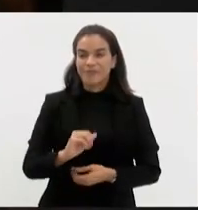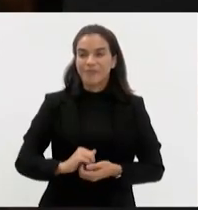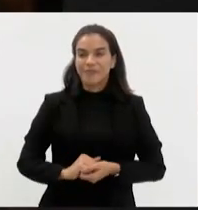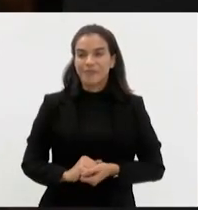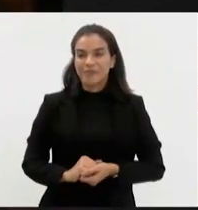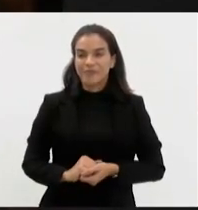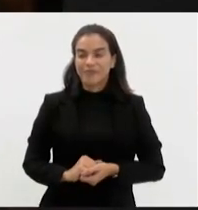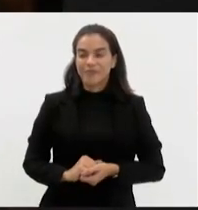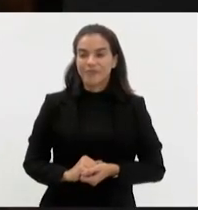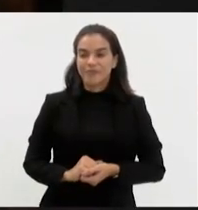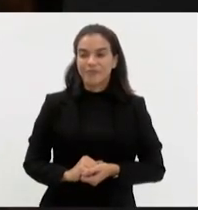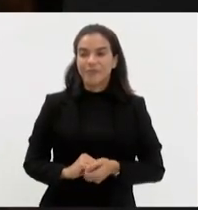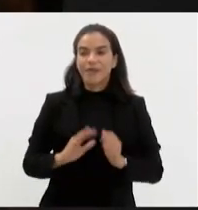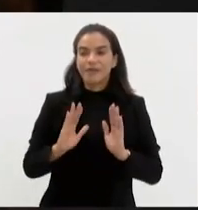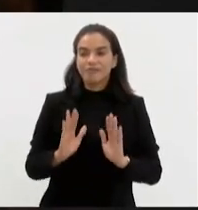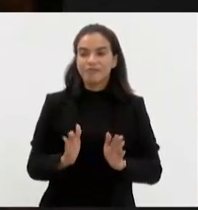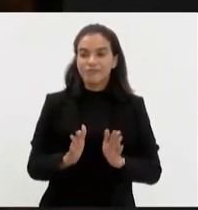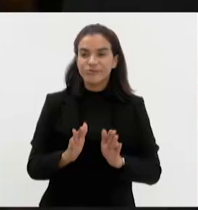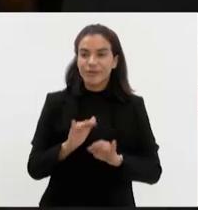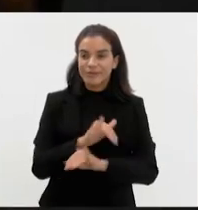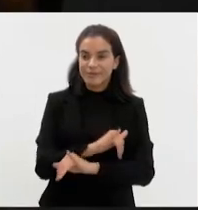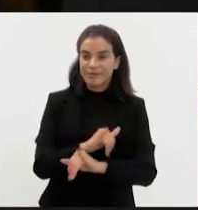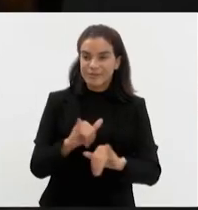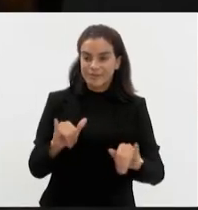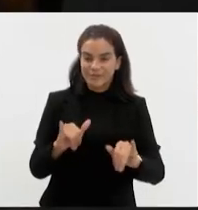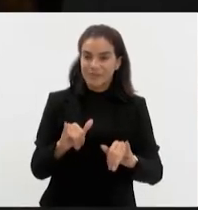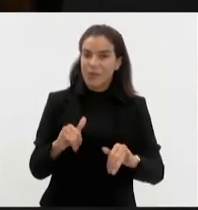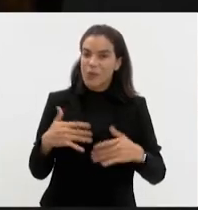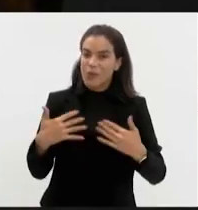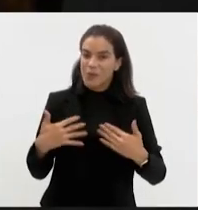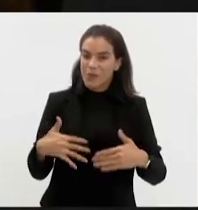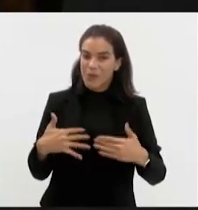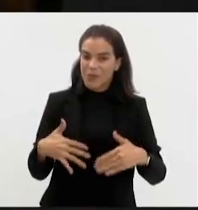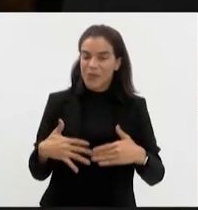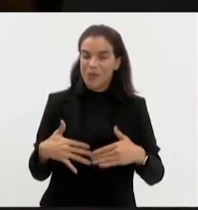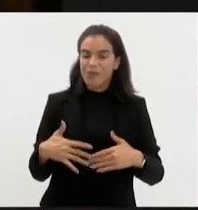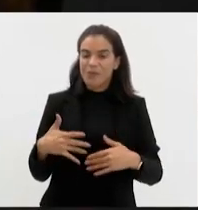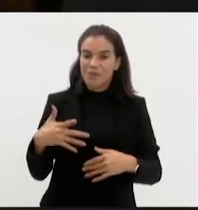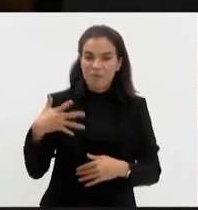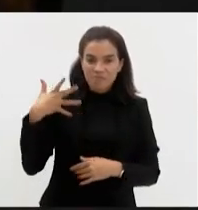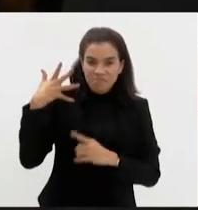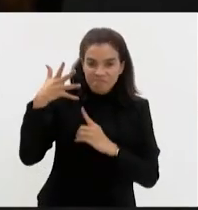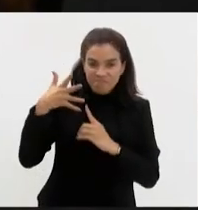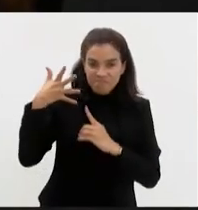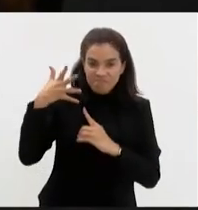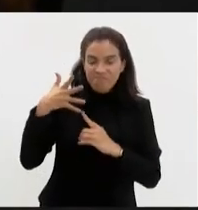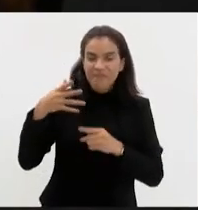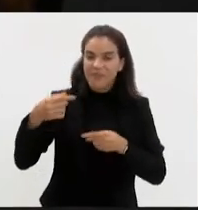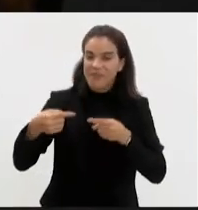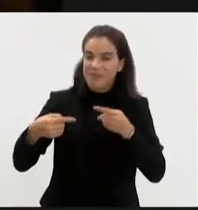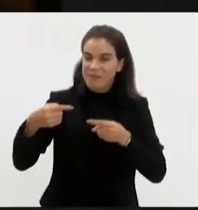já antecipando a todos que certamente será um grande painel e teremos grandes